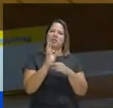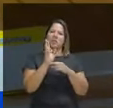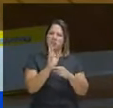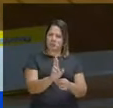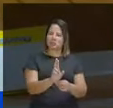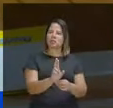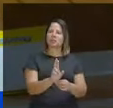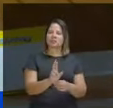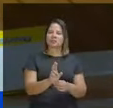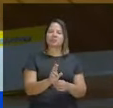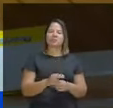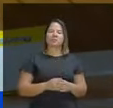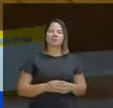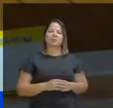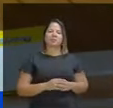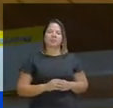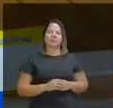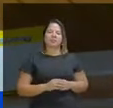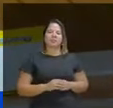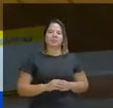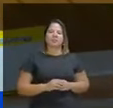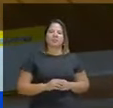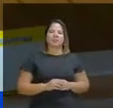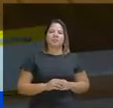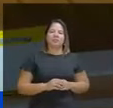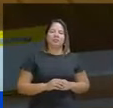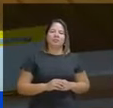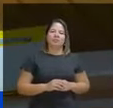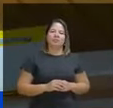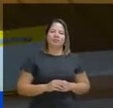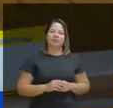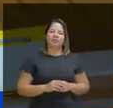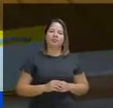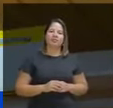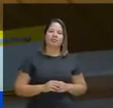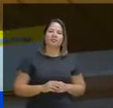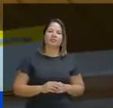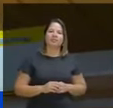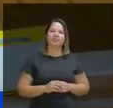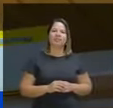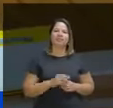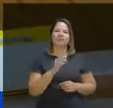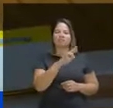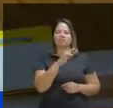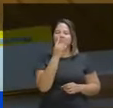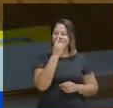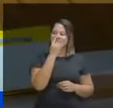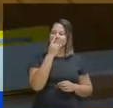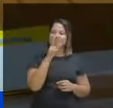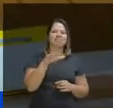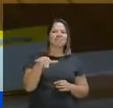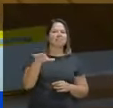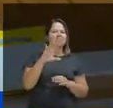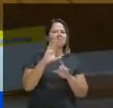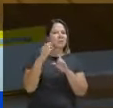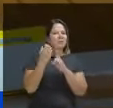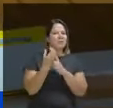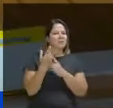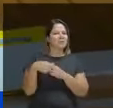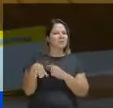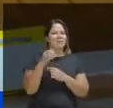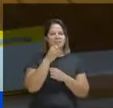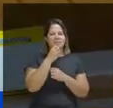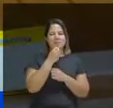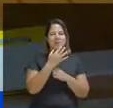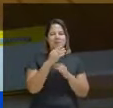bem. Teve uma conexão muito adequada com essas comunidades aí, nesses projetos que a gente iniciou e